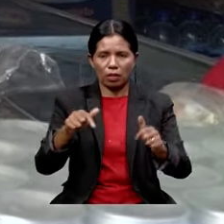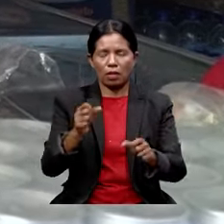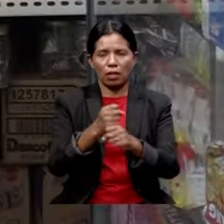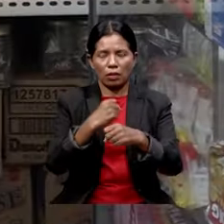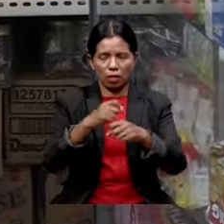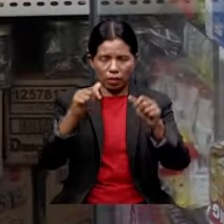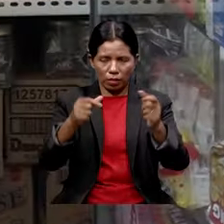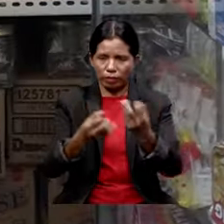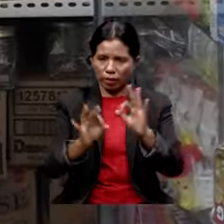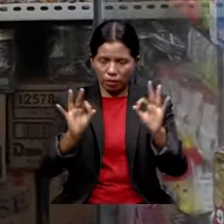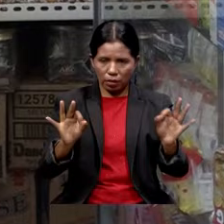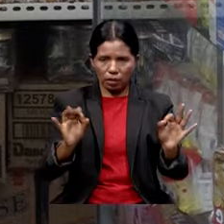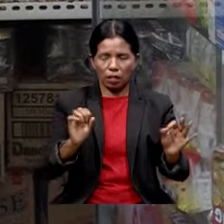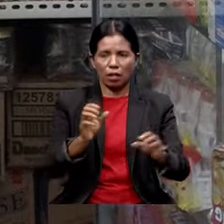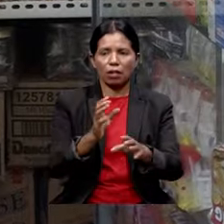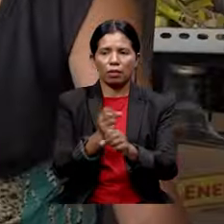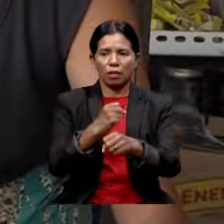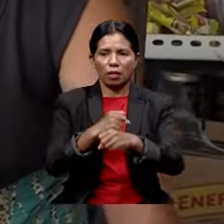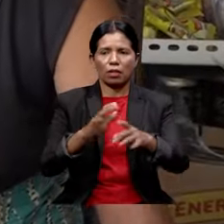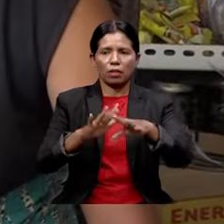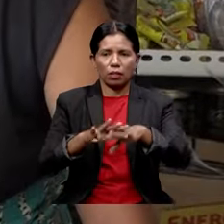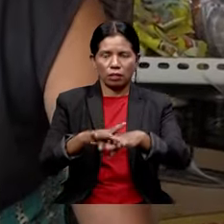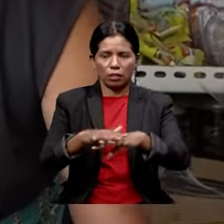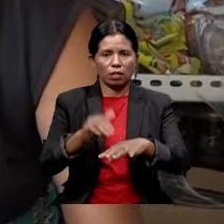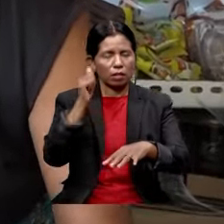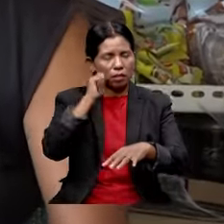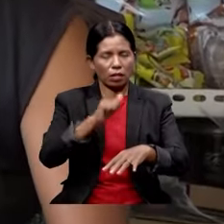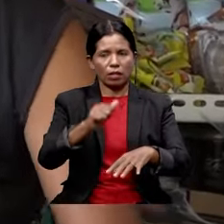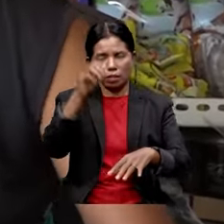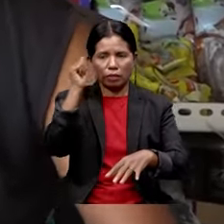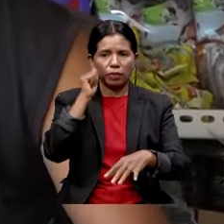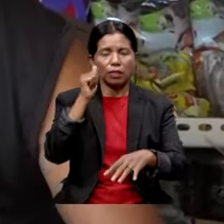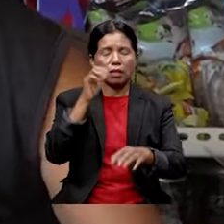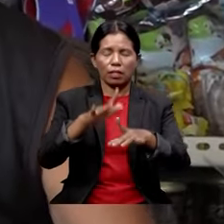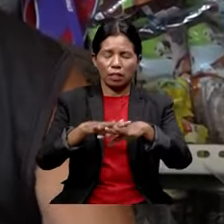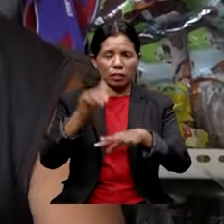ne hotu maka hau halo tais. Tais feto tais man hau halo hotu.